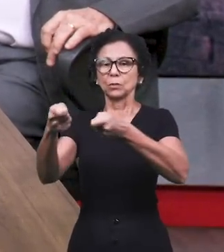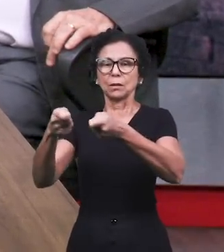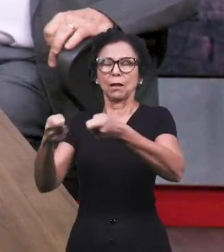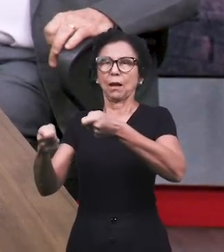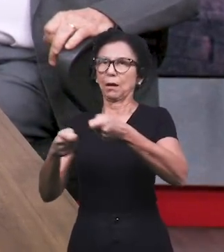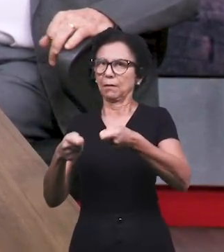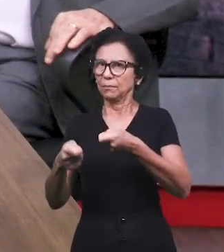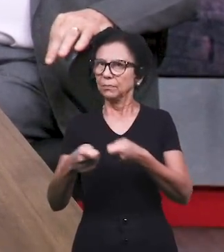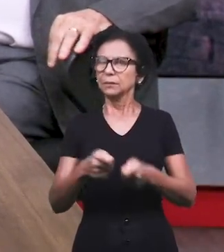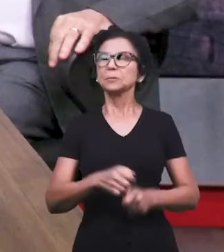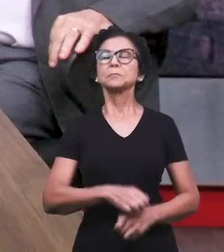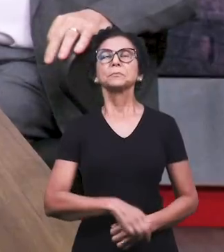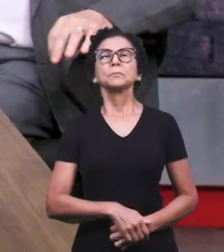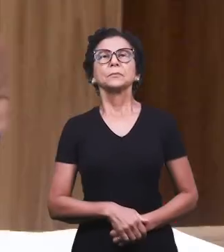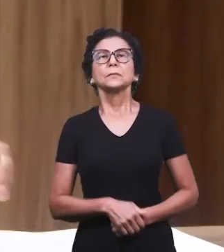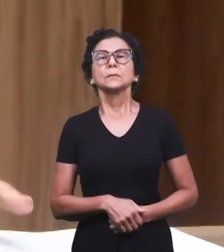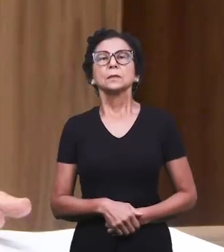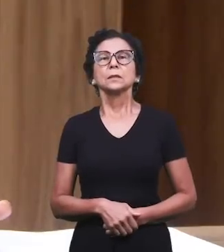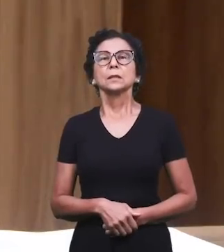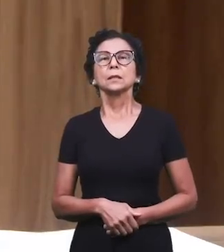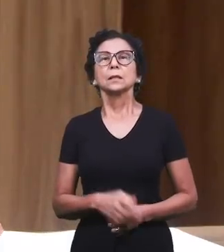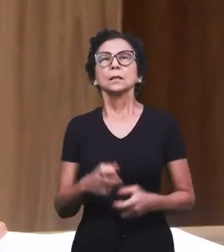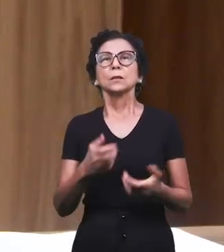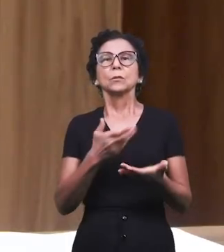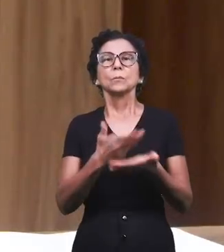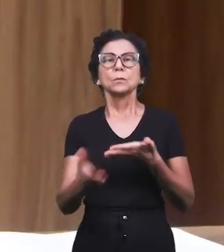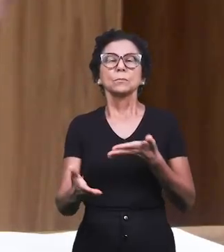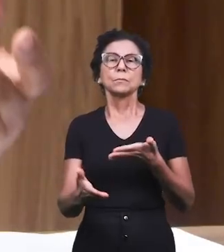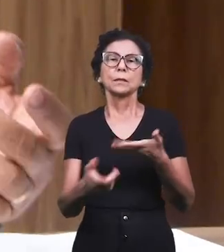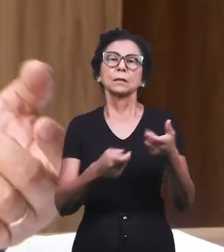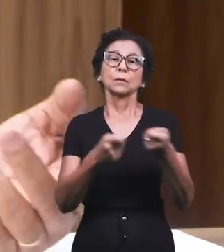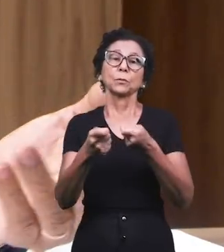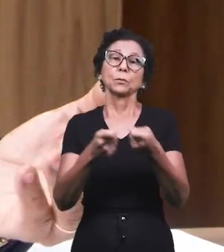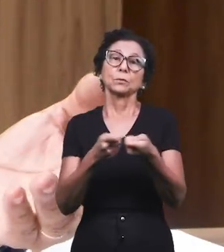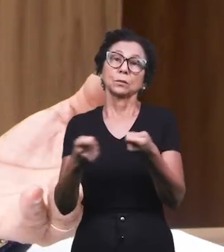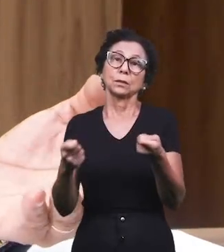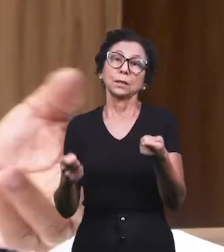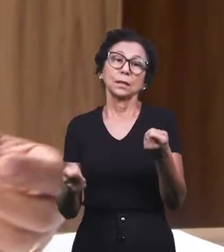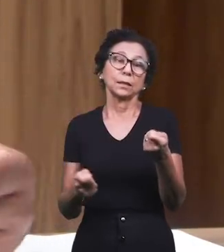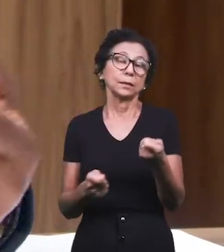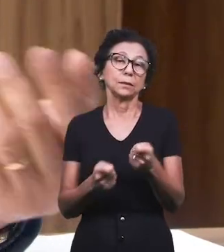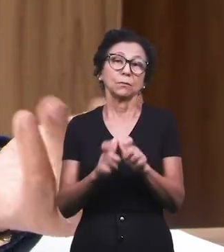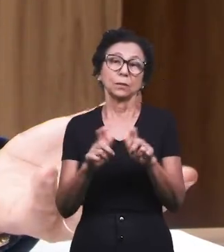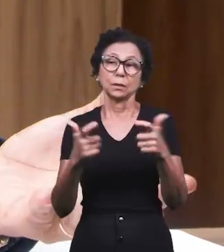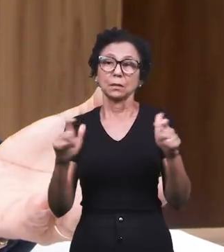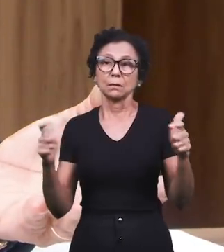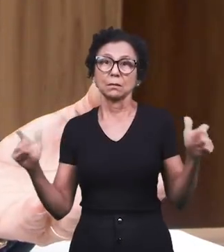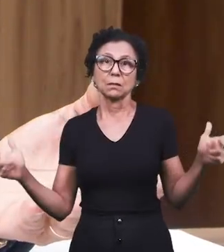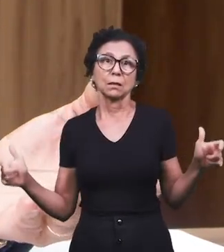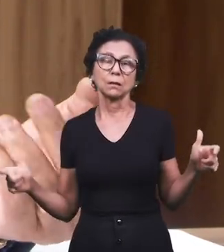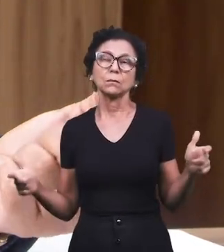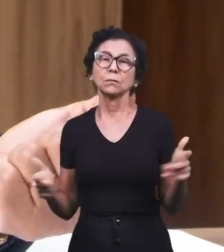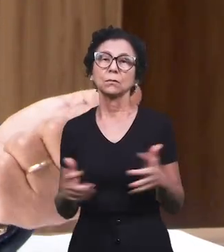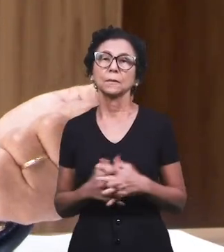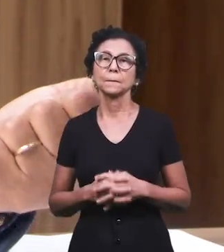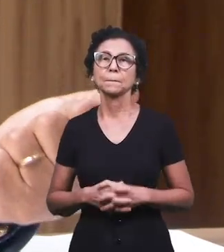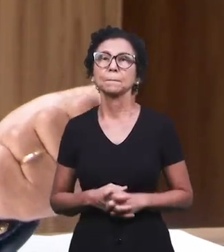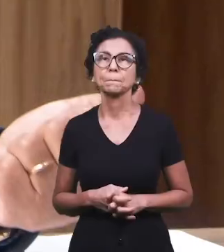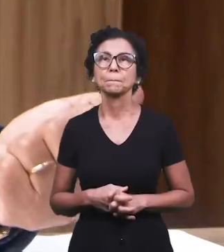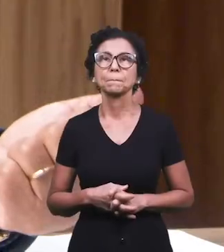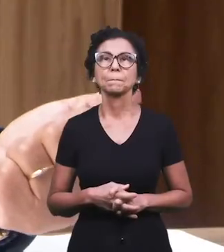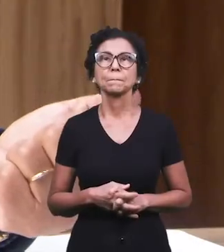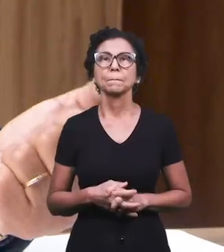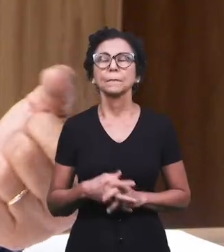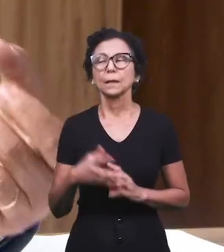governante, mas controlar bem as províncias. Quando ele começou a perder o controle disso, aí começou a ter problema, né? Começou a perder o controle, cresceu demais. E